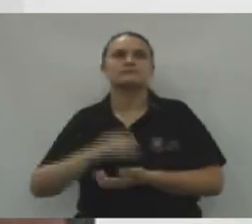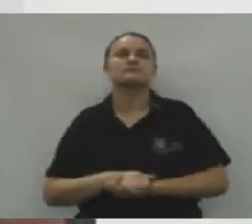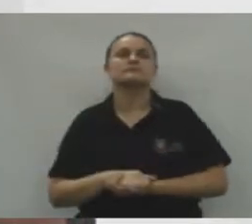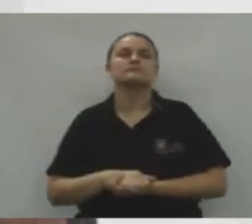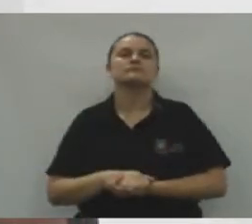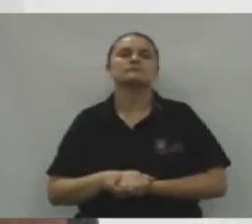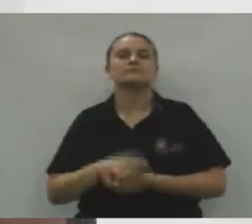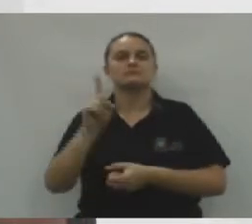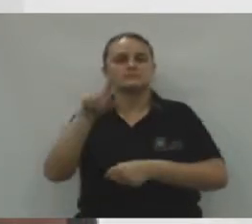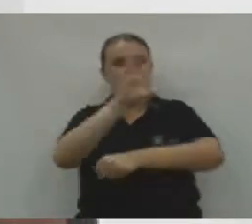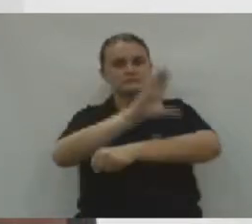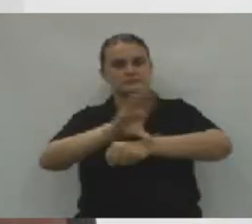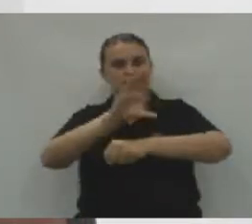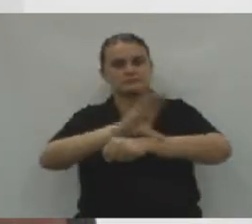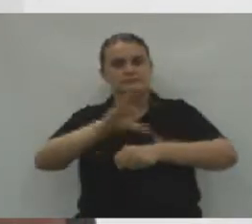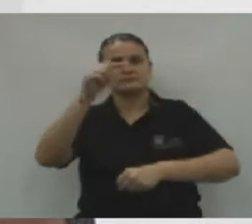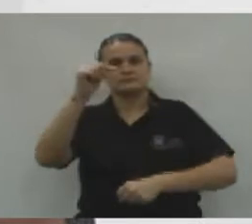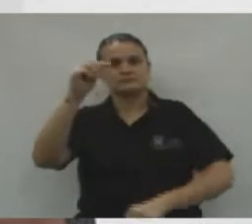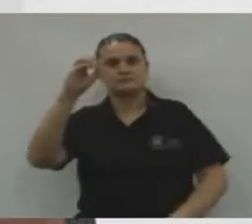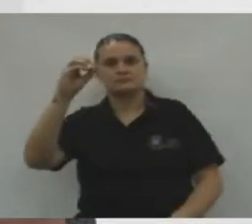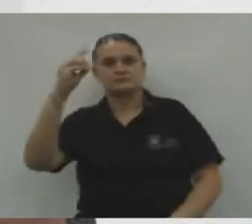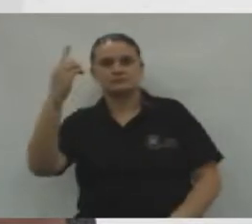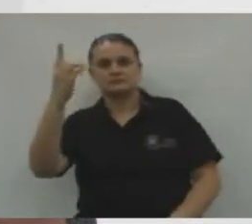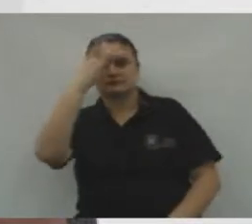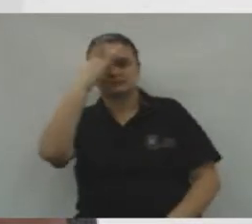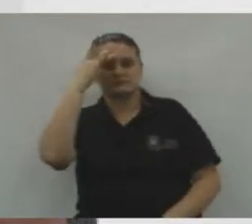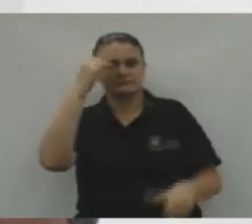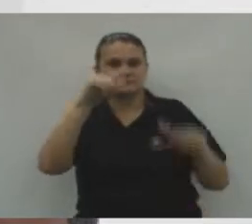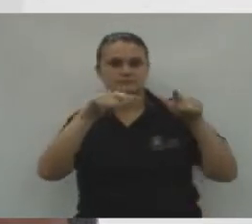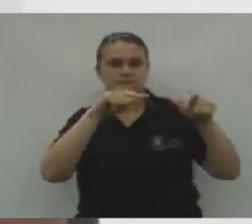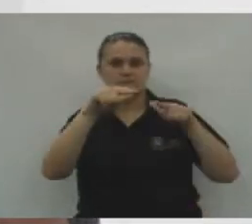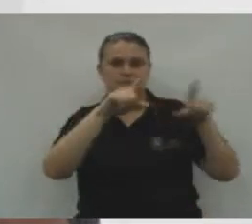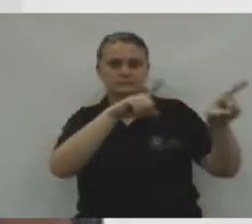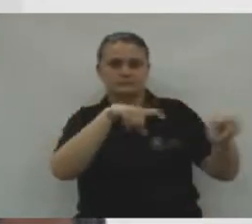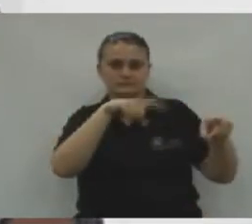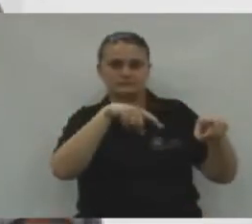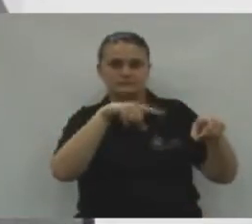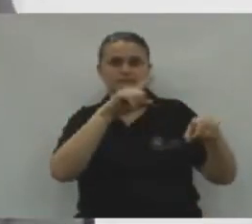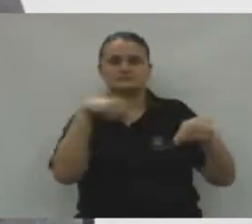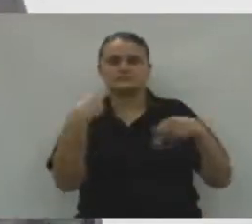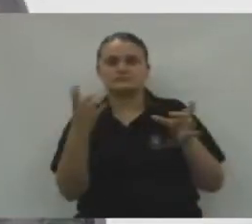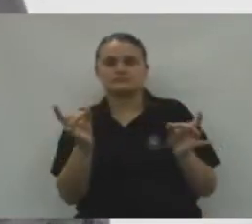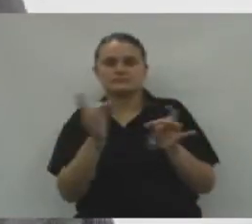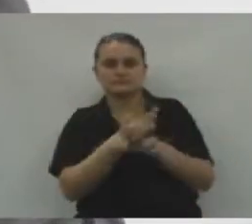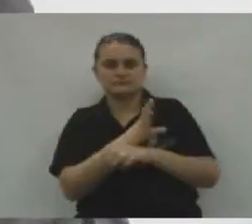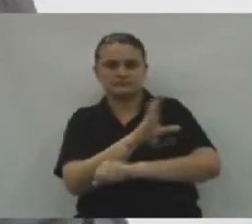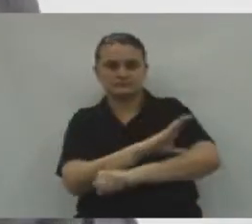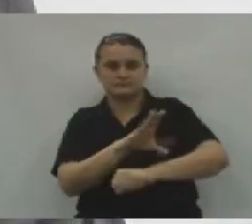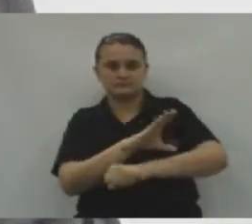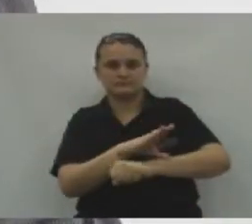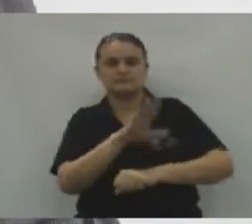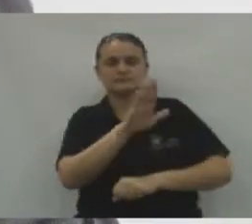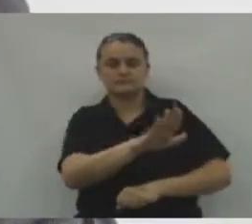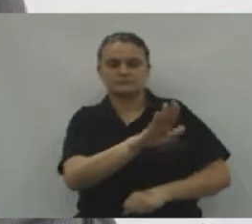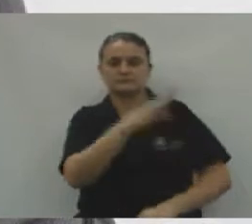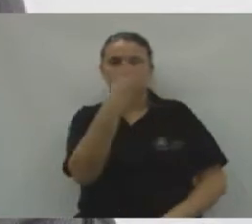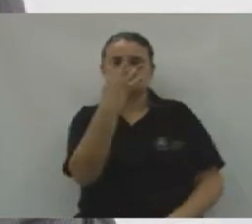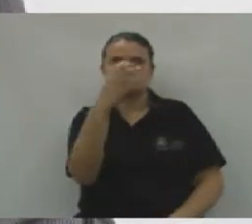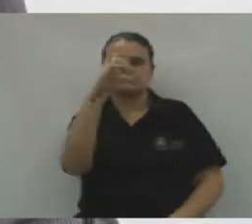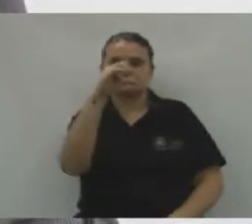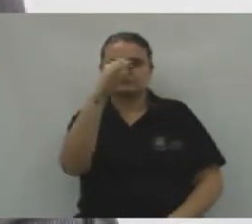foi capacitado 701 produtores, e ao final, para trabalhar nesse projeto, ficou 49